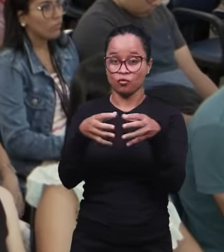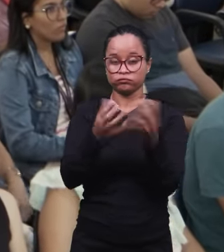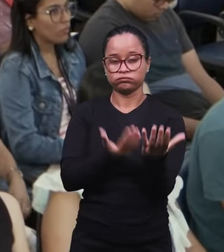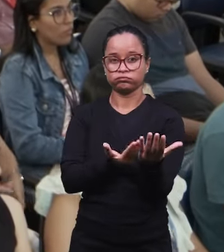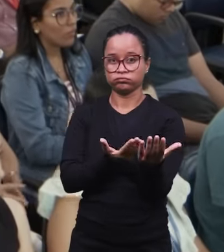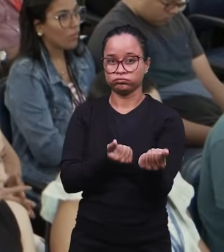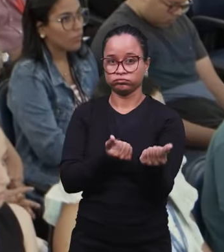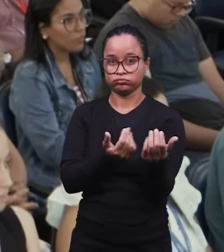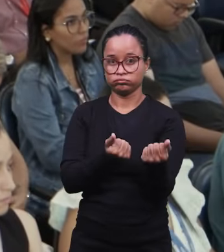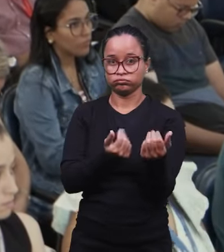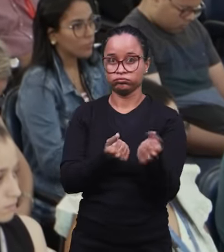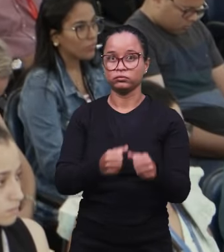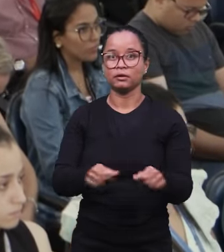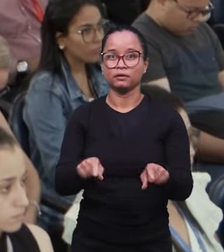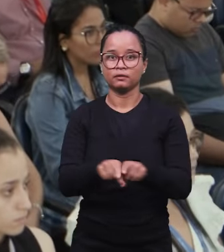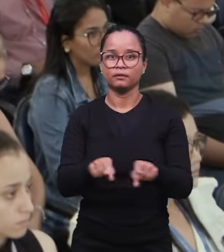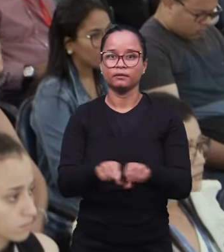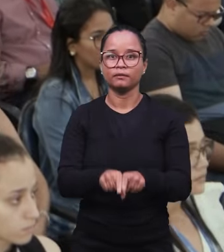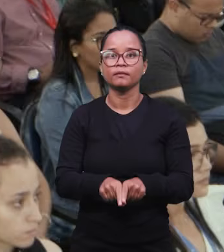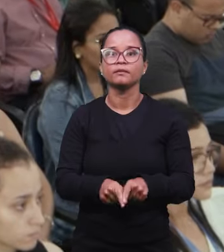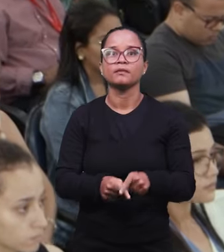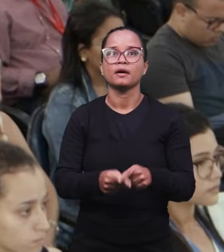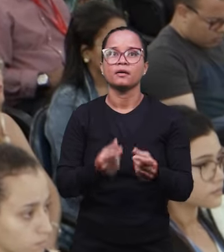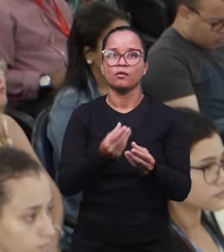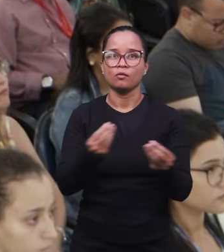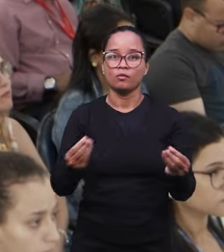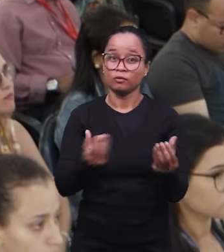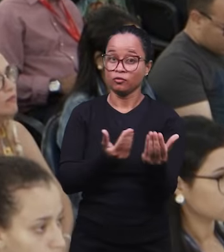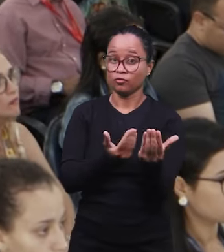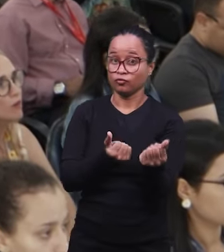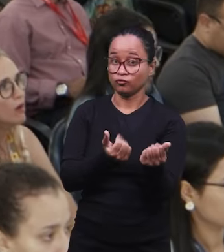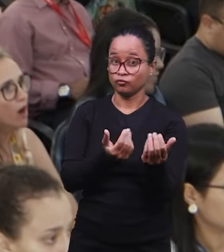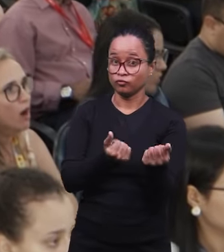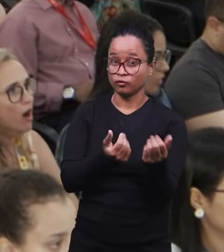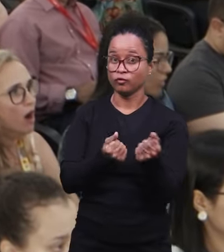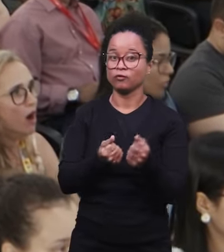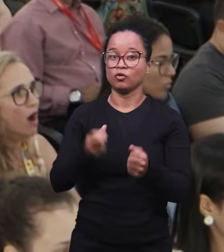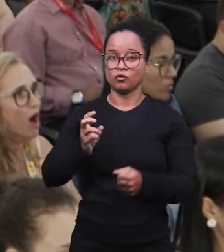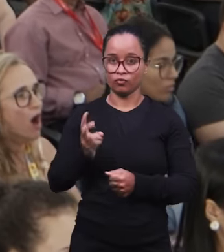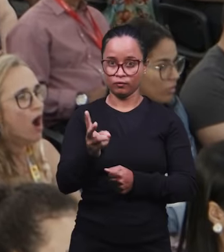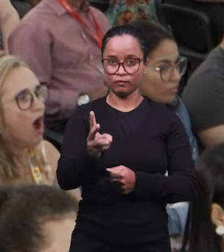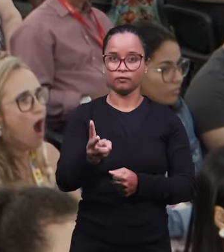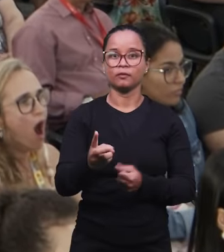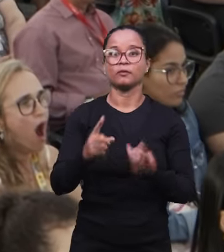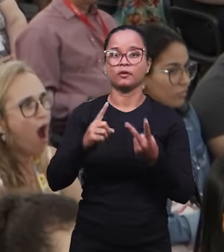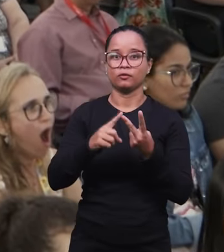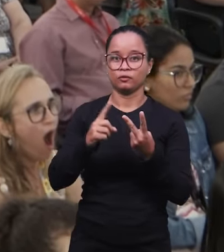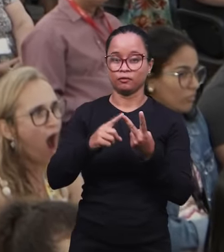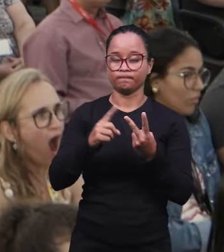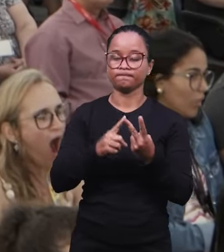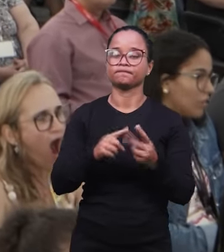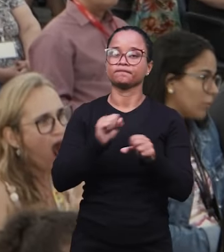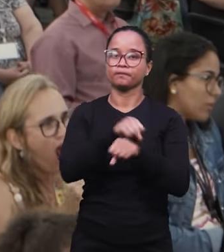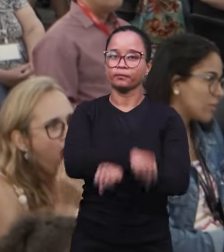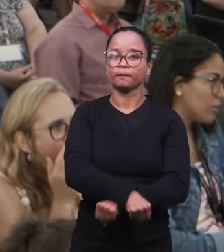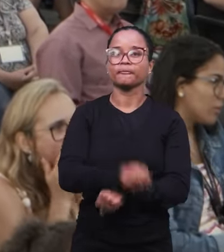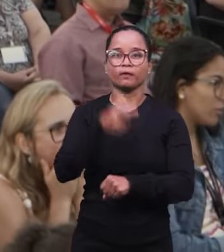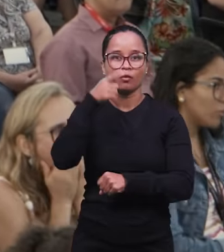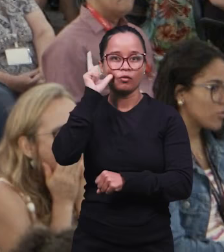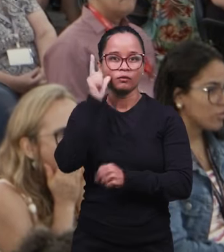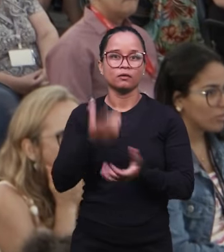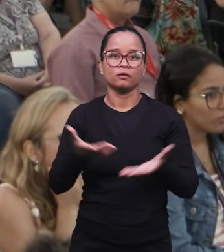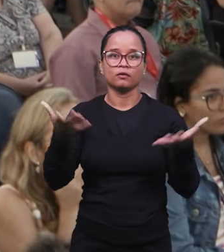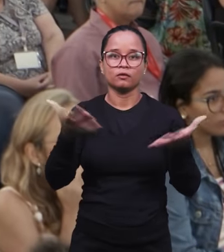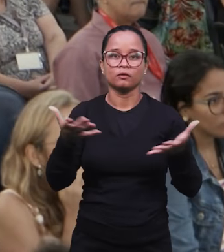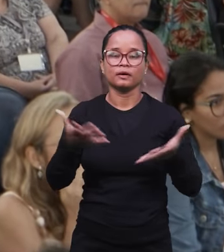grupo de jovens. Muitos desses jovens ficaram para o segundo seminário, que está finalizando hoje. Aconteceu ontem e